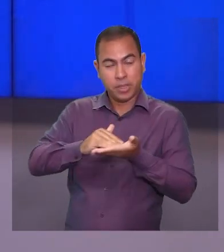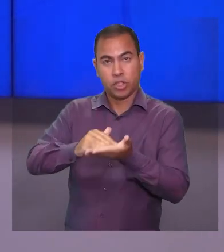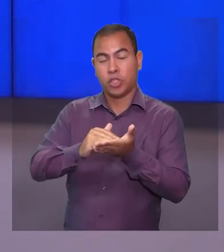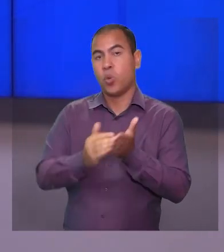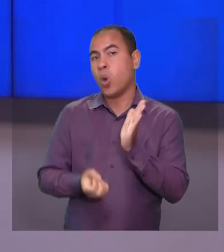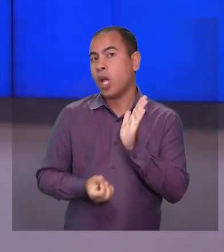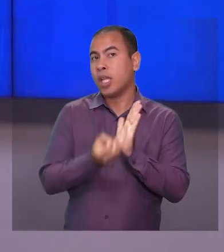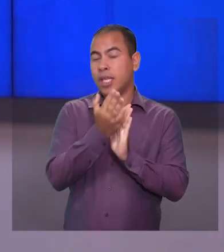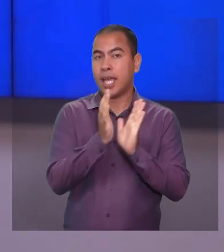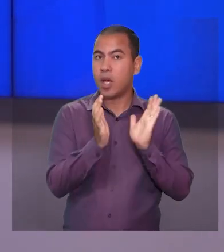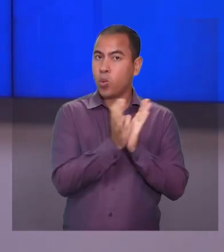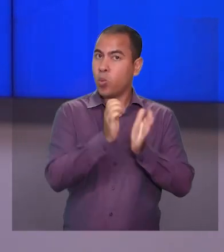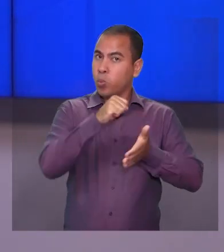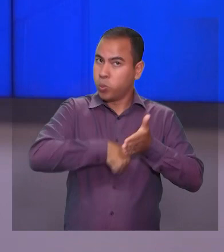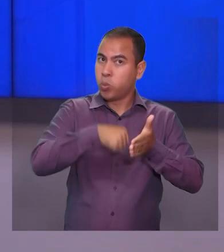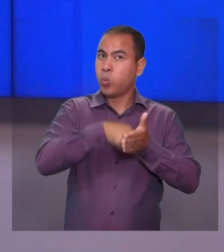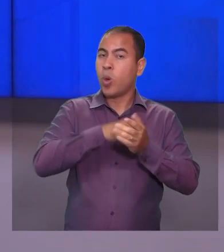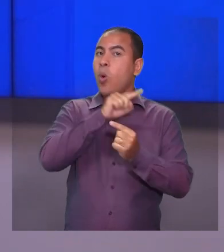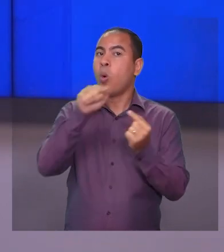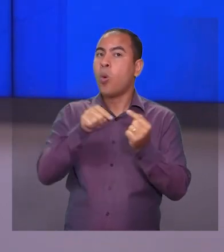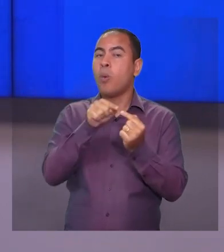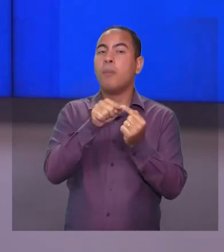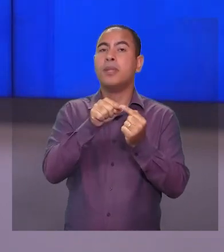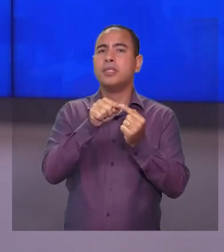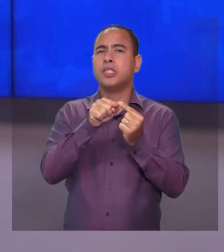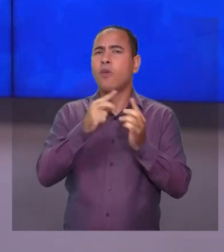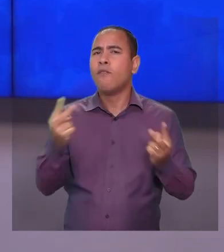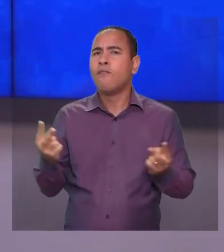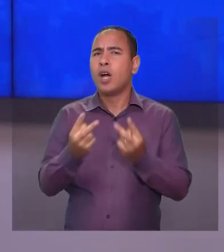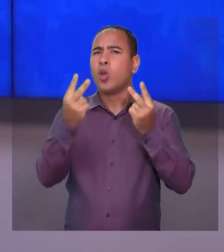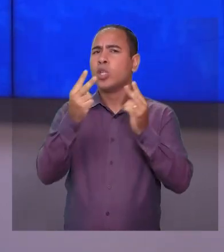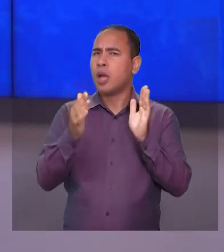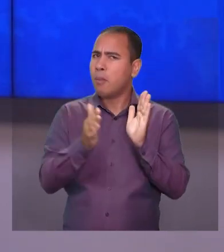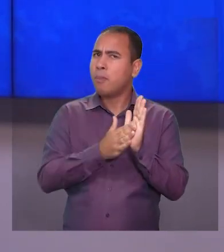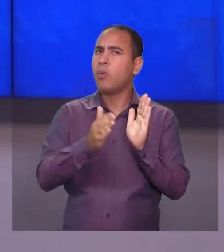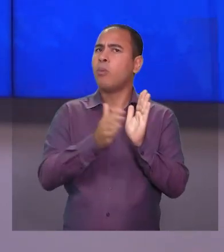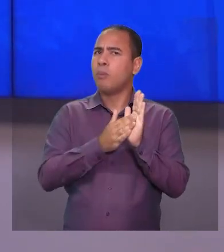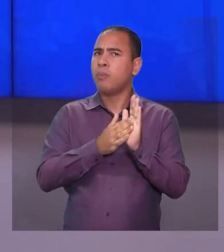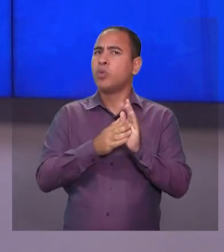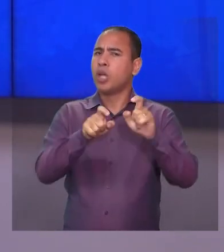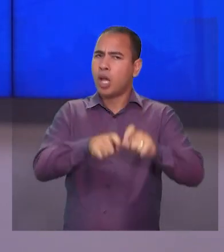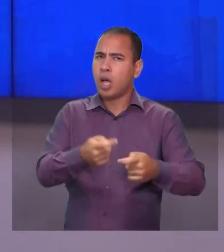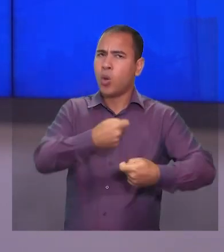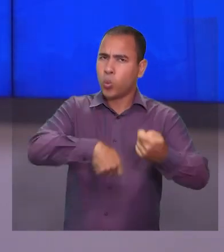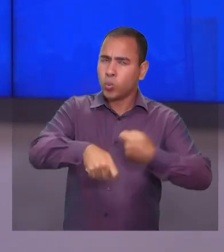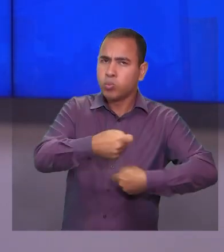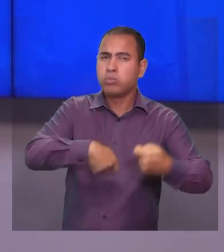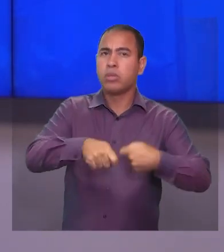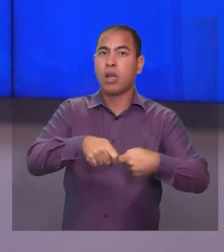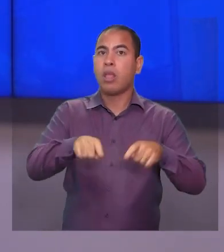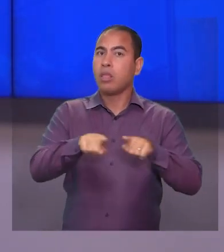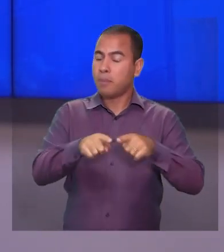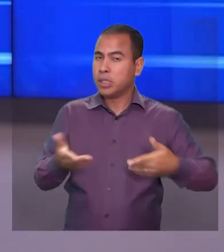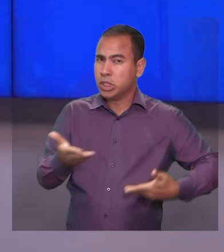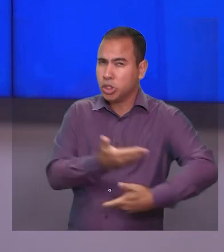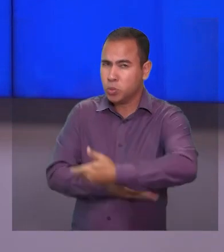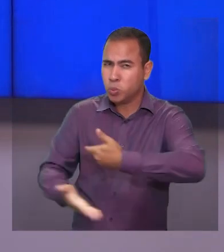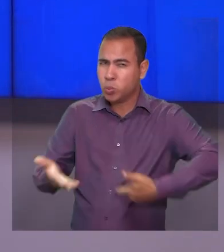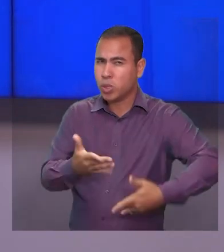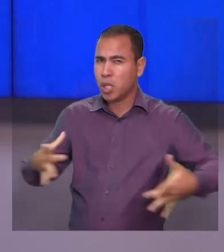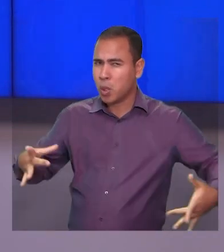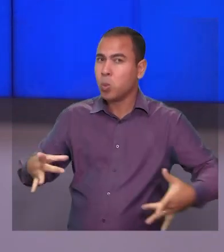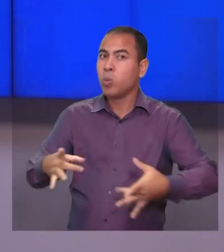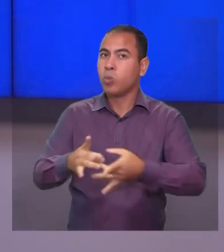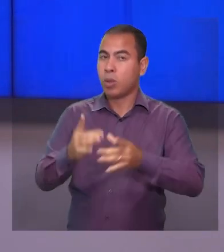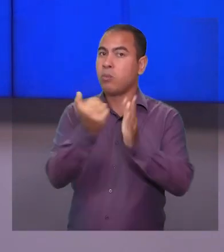criação da frente com o objetivo de fortalecer as demandas do setor produtivo e aumentar o diálogo e as